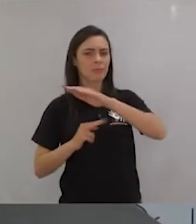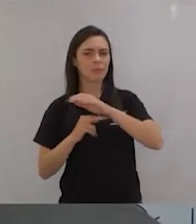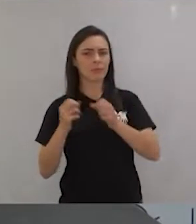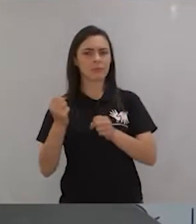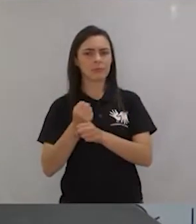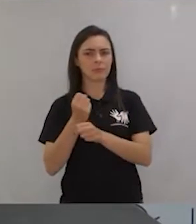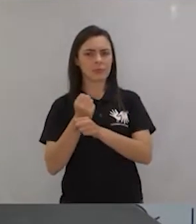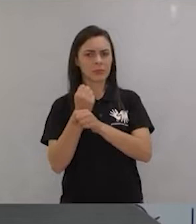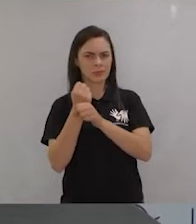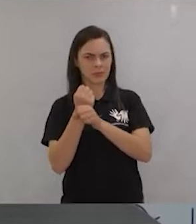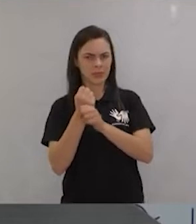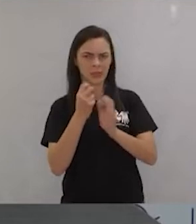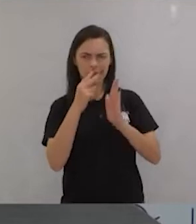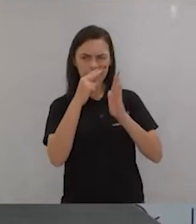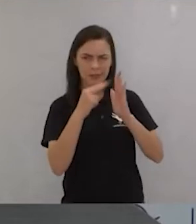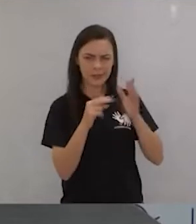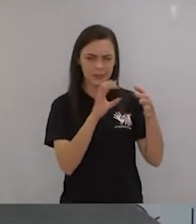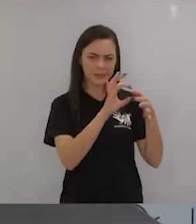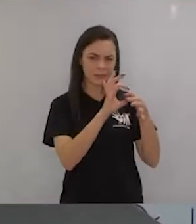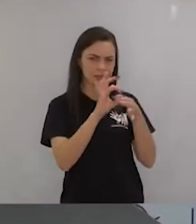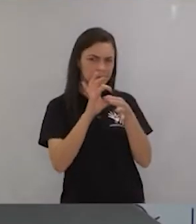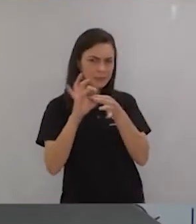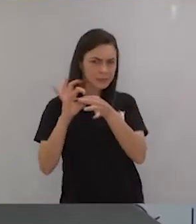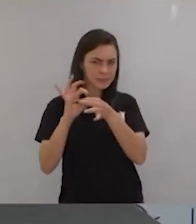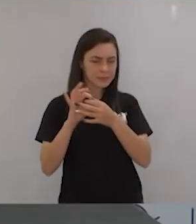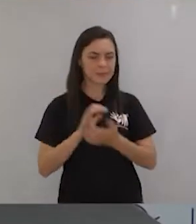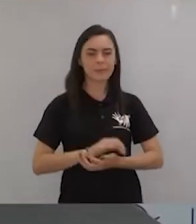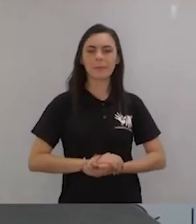construir pontes. Vamos ler inteiro para ver como é que